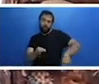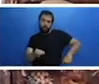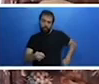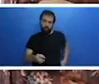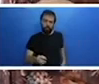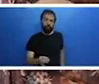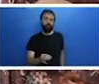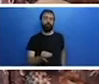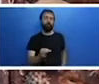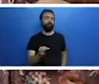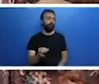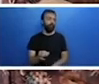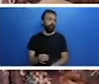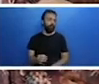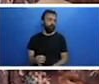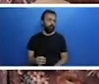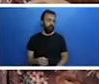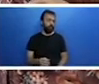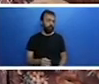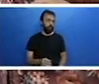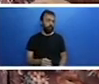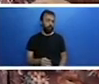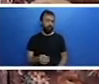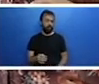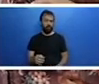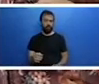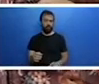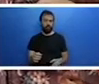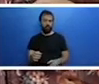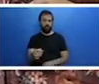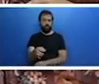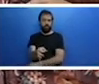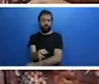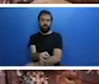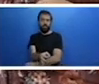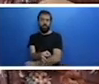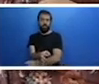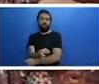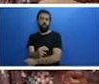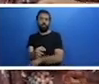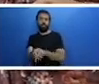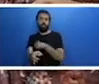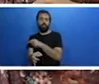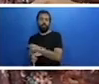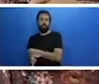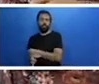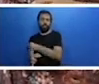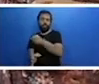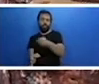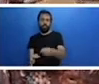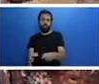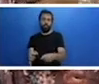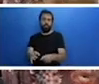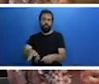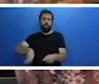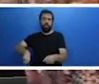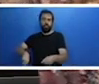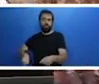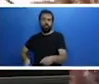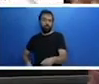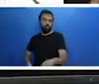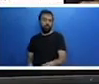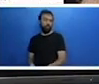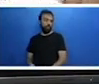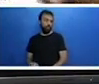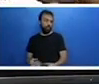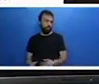tá vendo? Ele vem para cá. Aí essa aqui também vai fazer, aí essa aqui vai fazer, essa aqui vai fazer, essa aqui vai fazer,